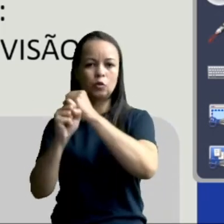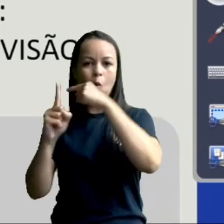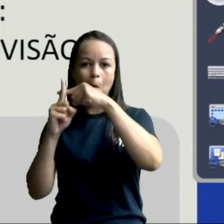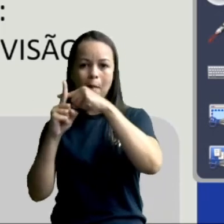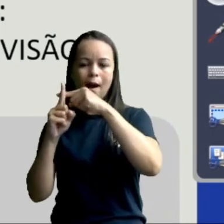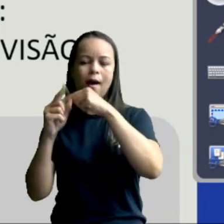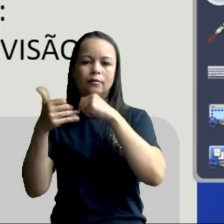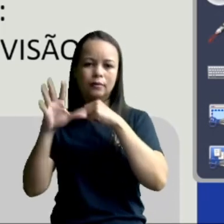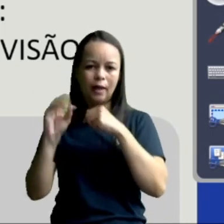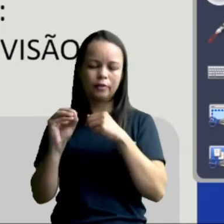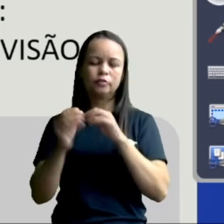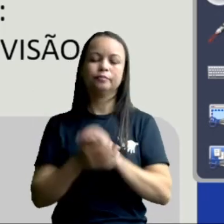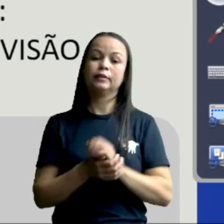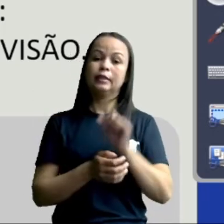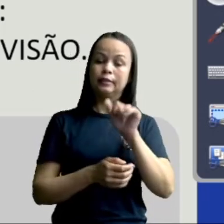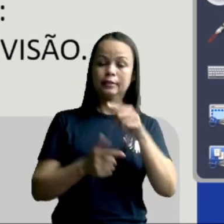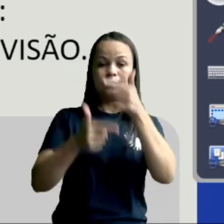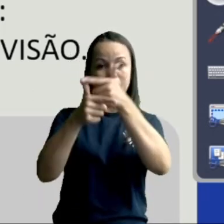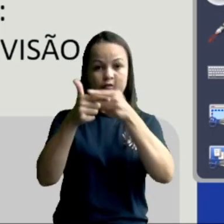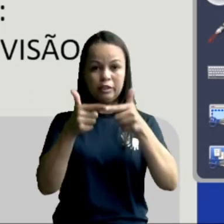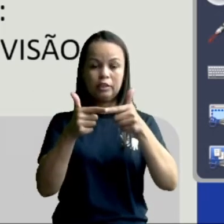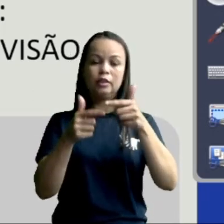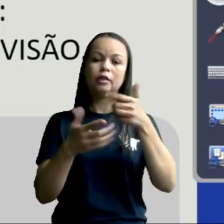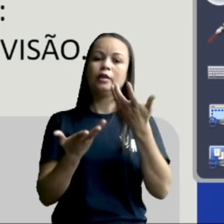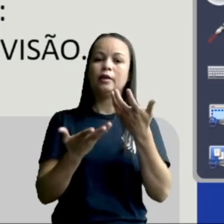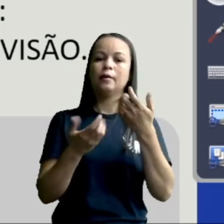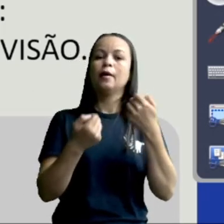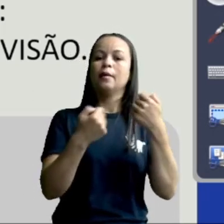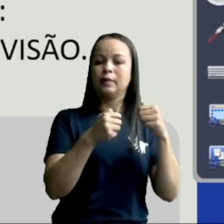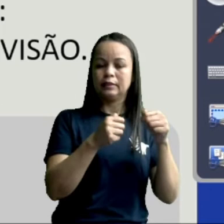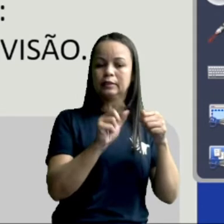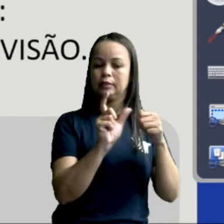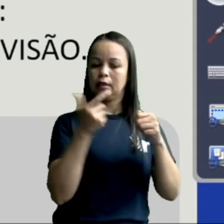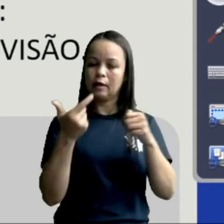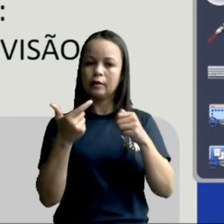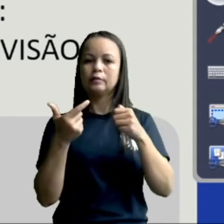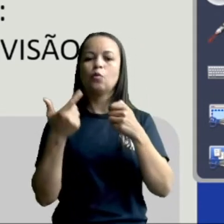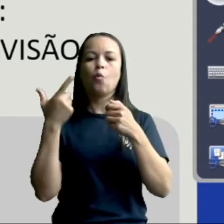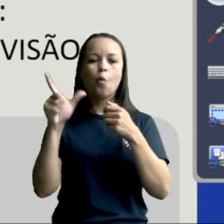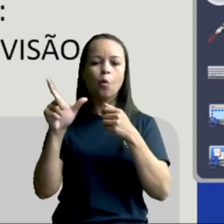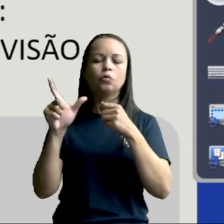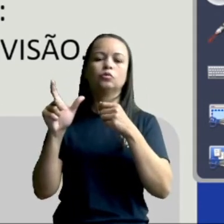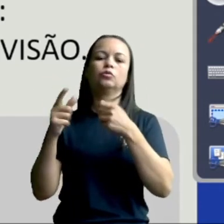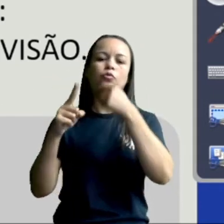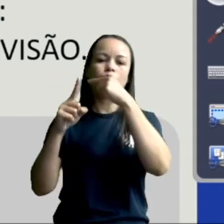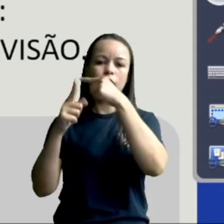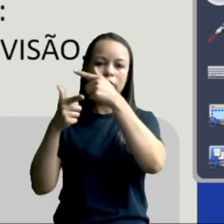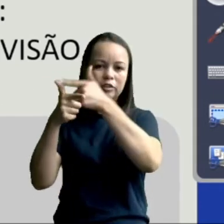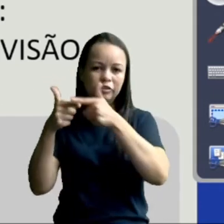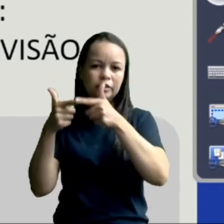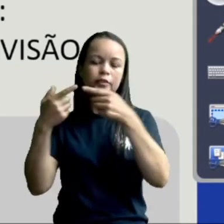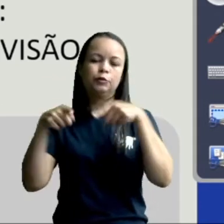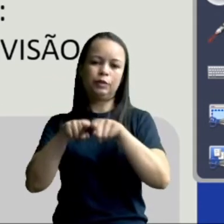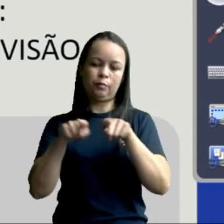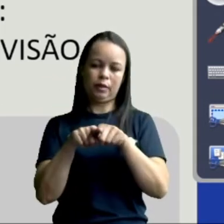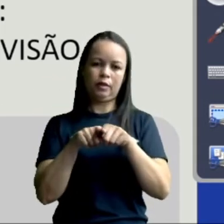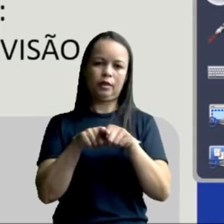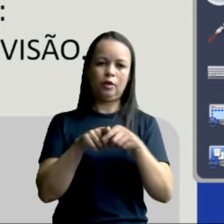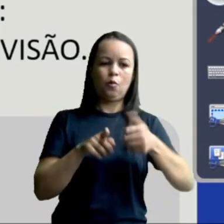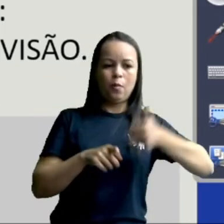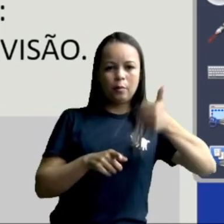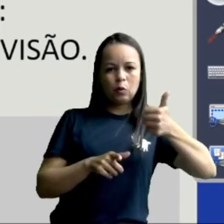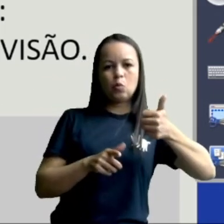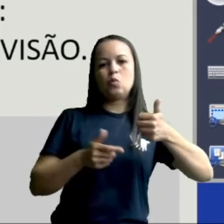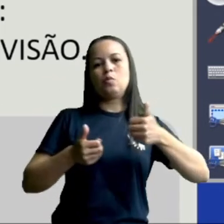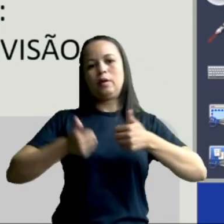Se você dividir por 3 um dos membros, o outro membro também vai ter que ser dividido por 3, tá? Tudo que você fizer em um dos membros, você